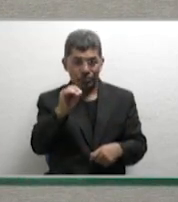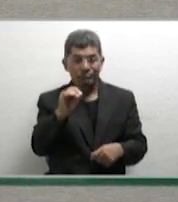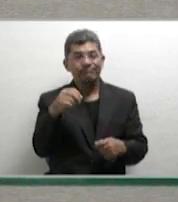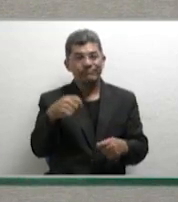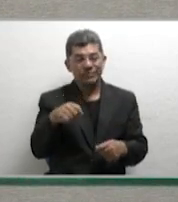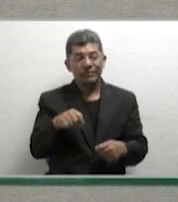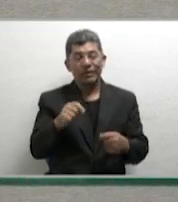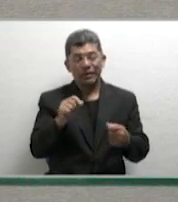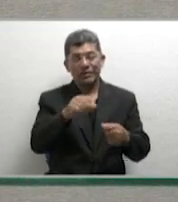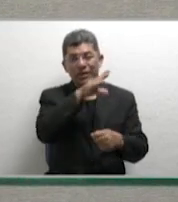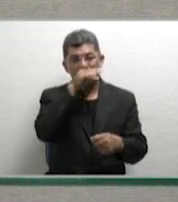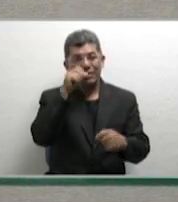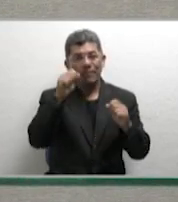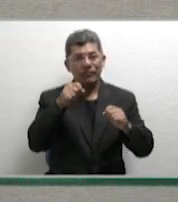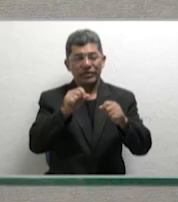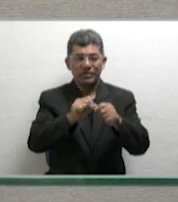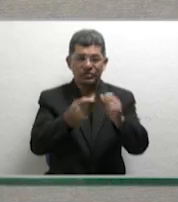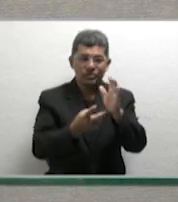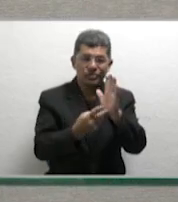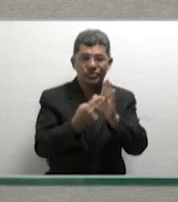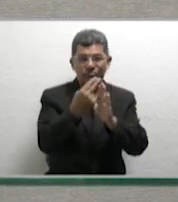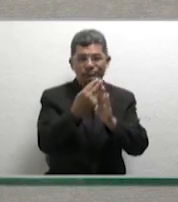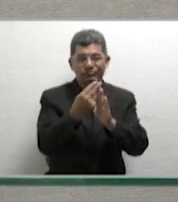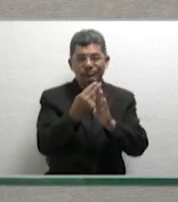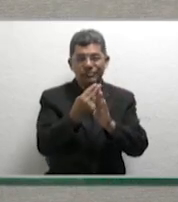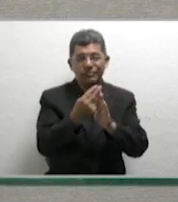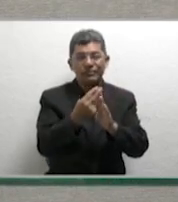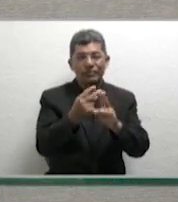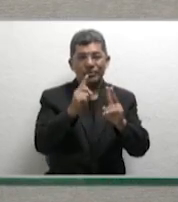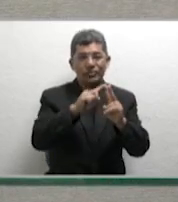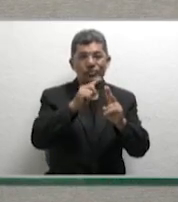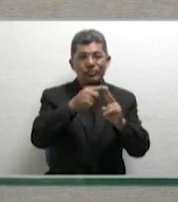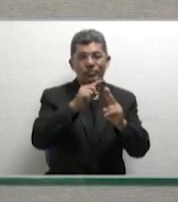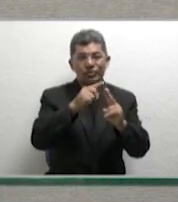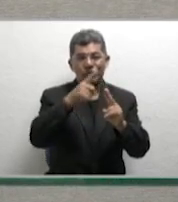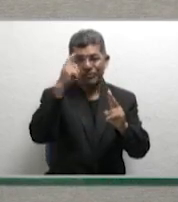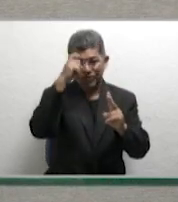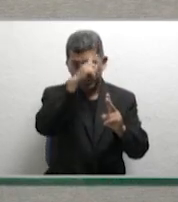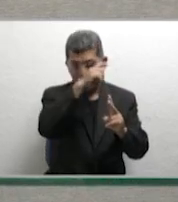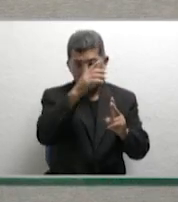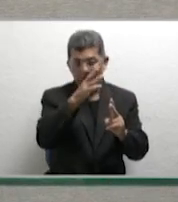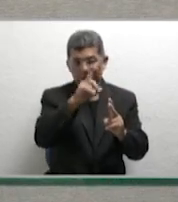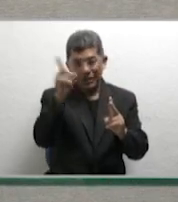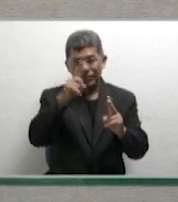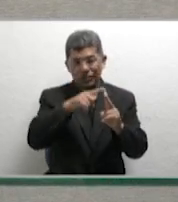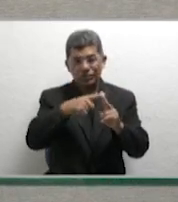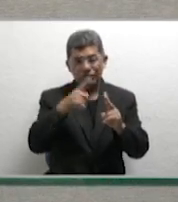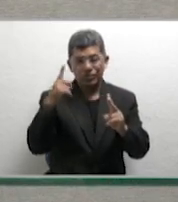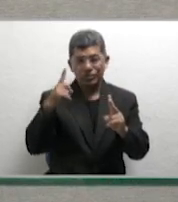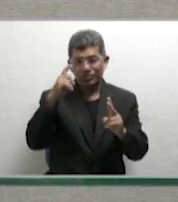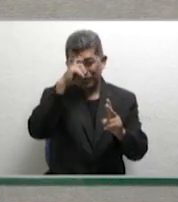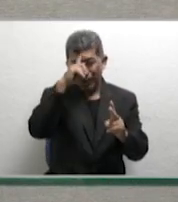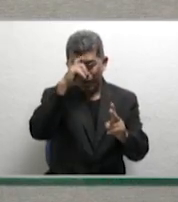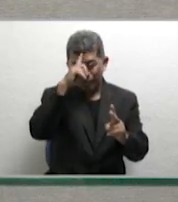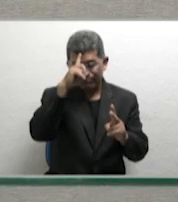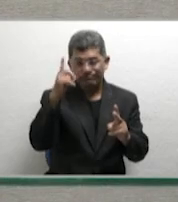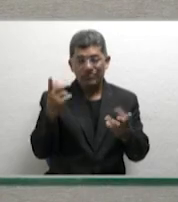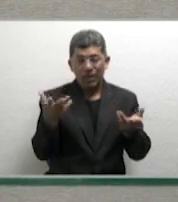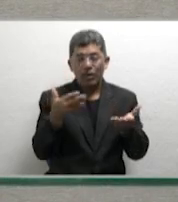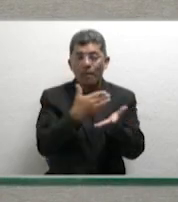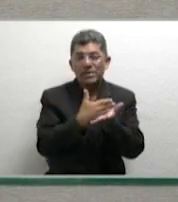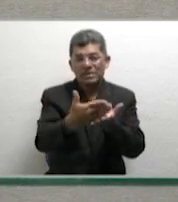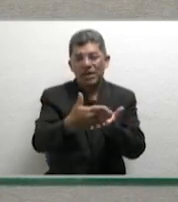procedimento cirúrgico nesses hospitais, no Albert Einstein ou no Sírio-Libanês. E eu queria iniciar esse primeiro dia de